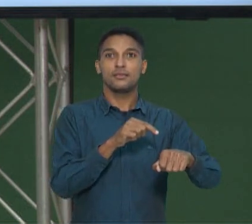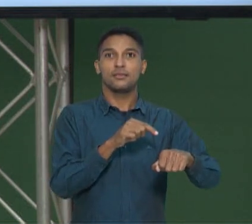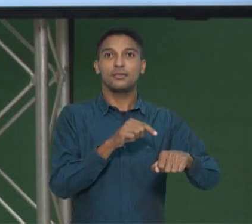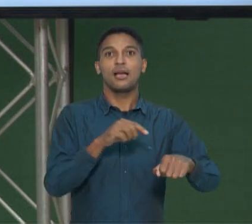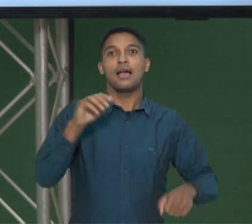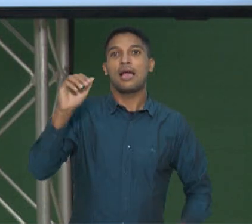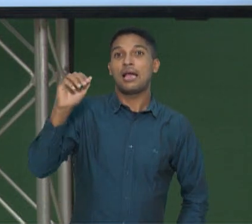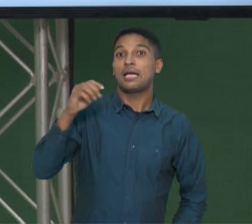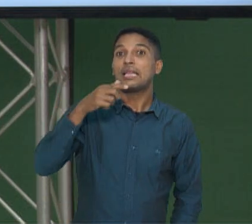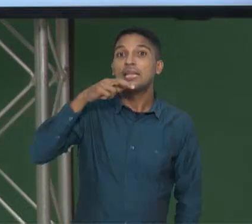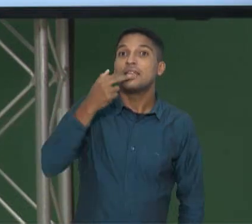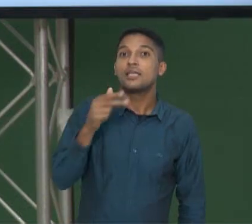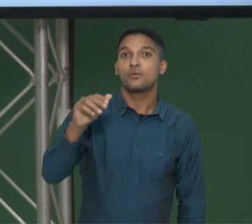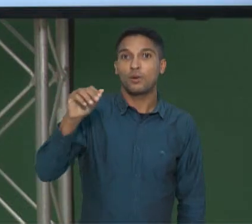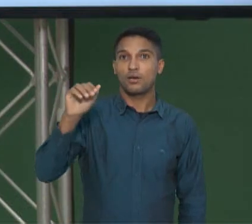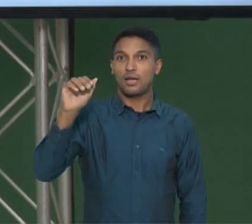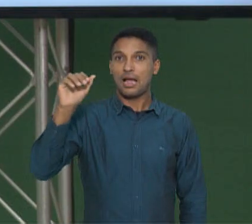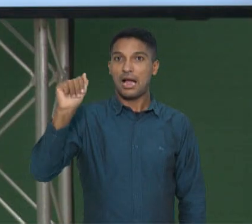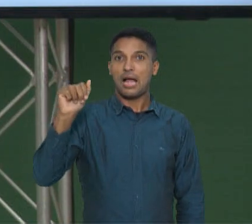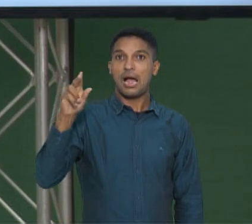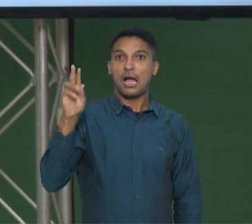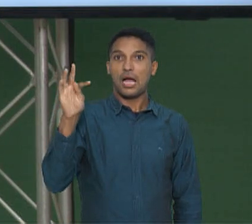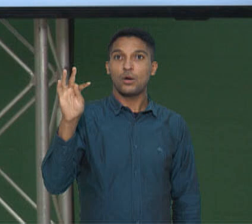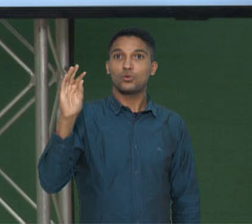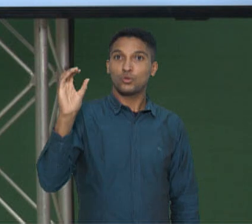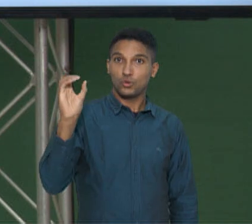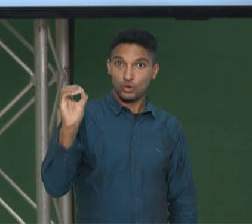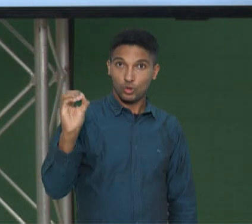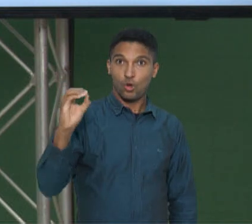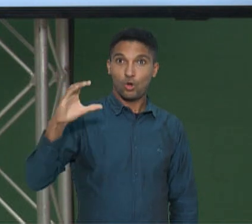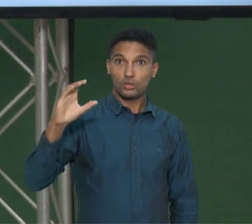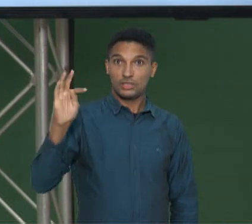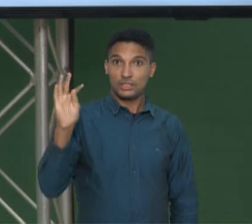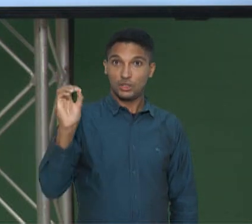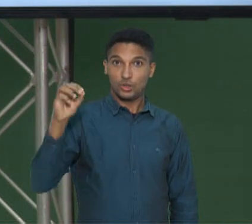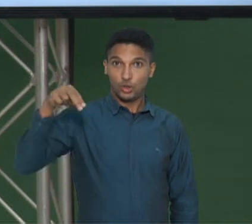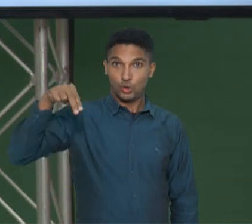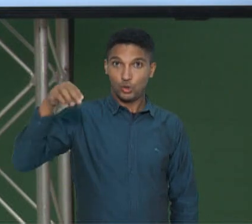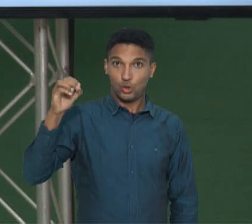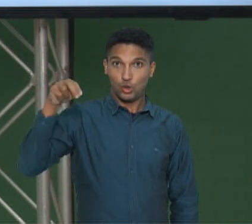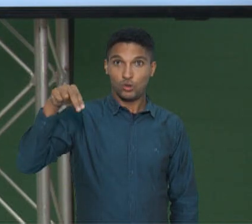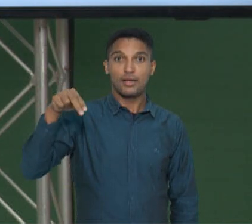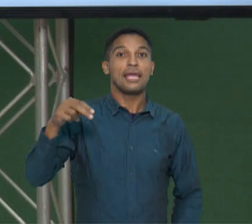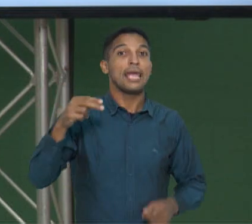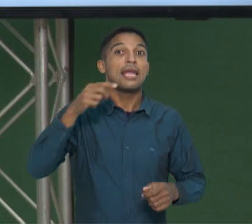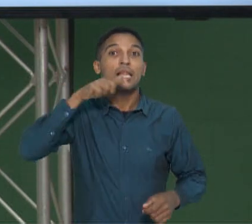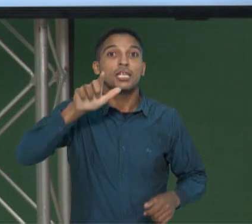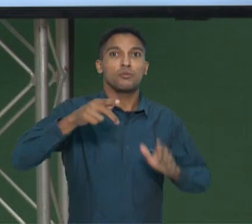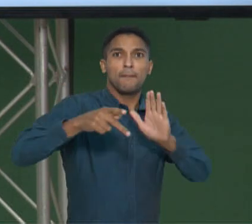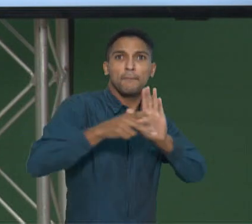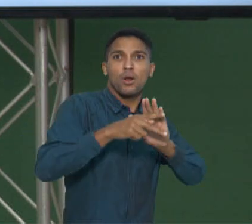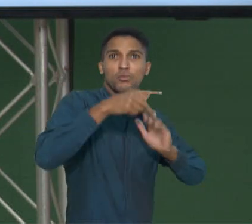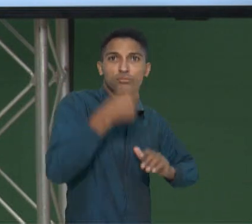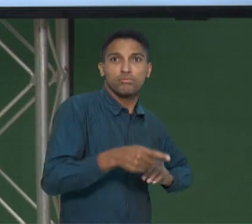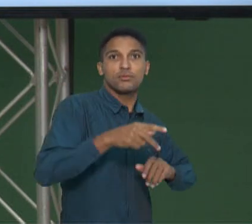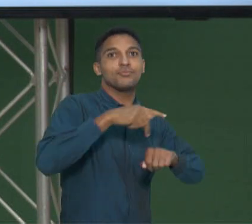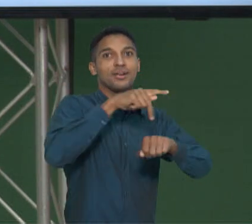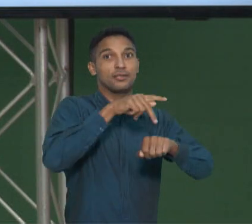Idioma autóctono, que é a língua nativa, né? Então, le ha